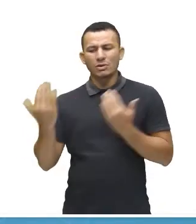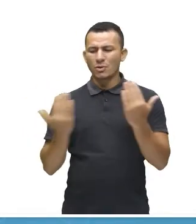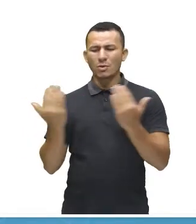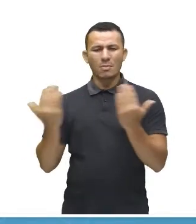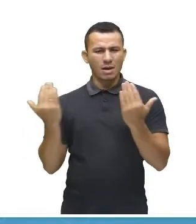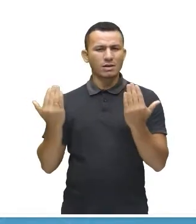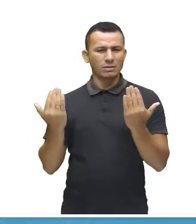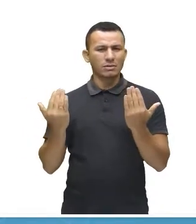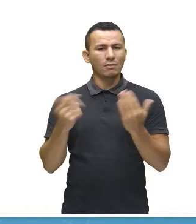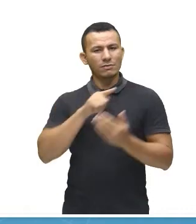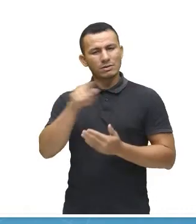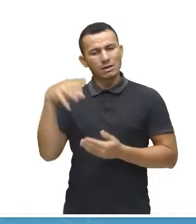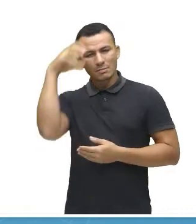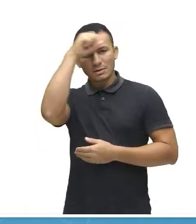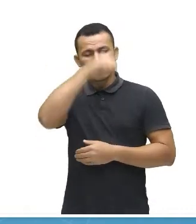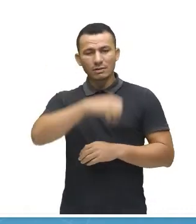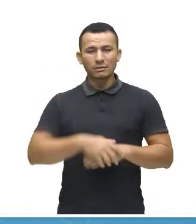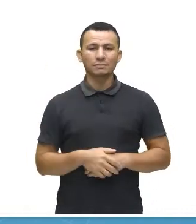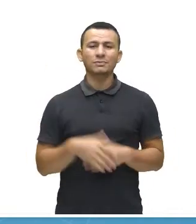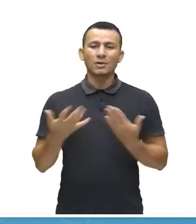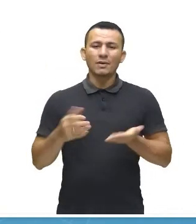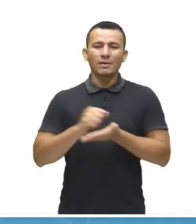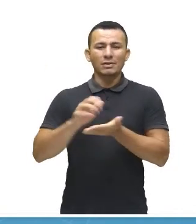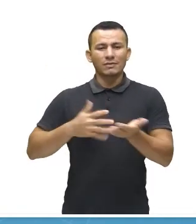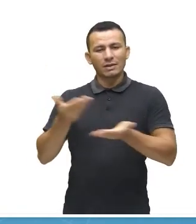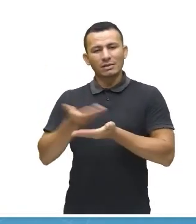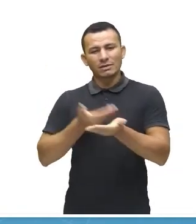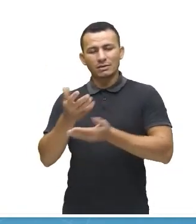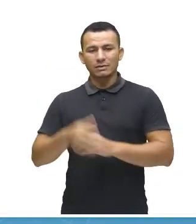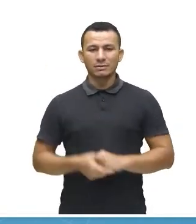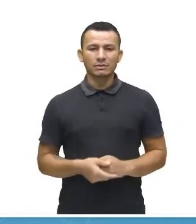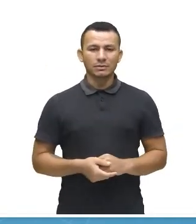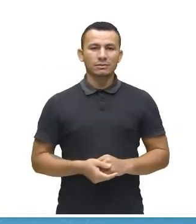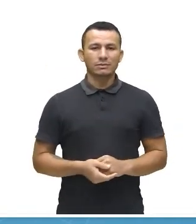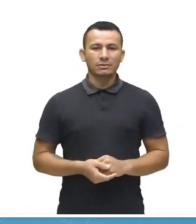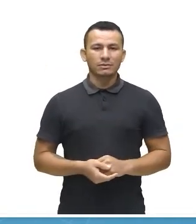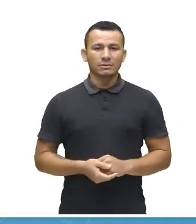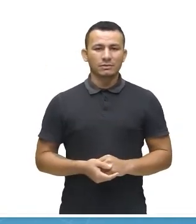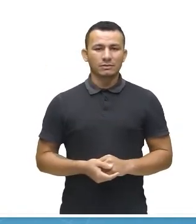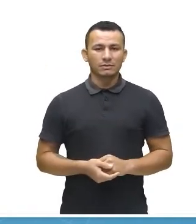elas. Tá bom? Então, vamos lá para a dinâmica local interativa.